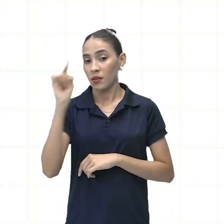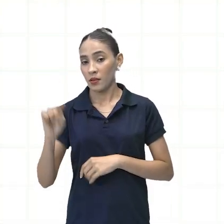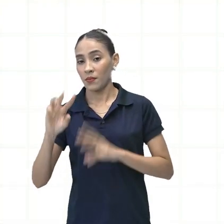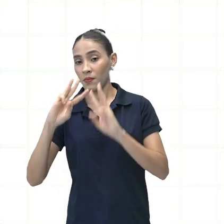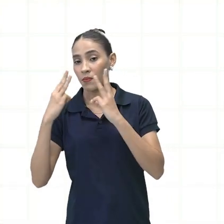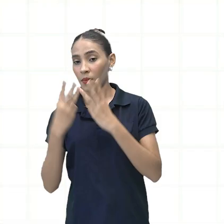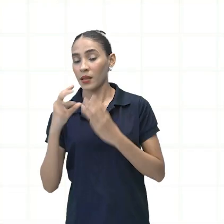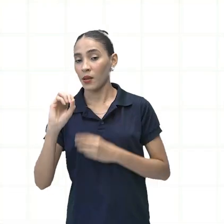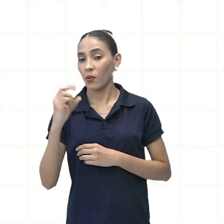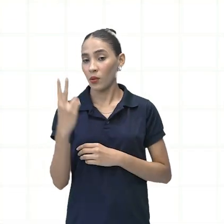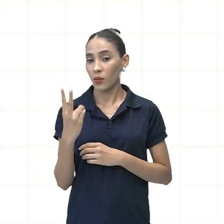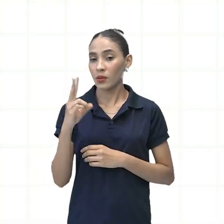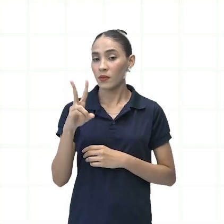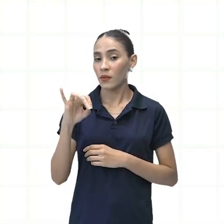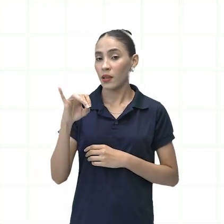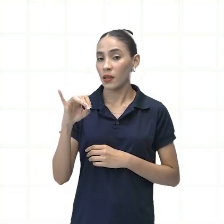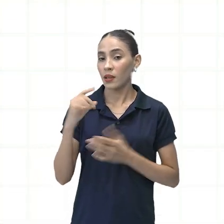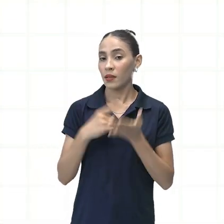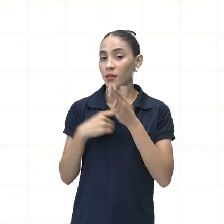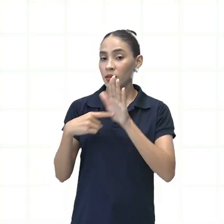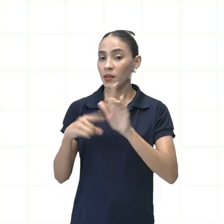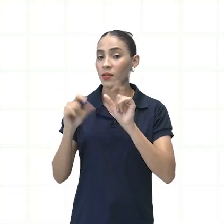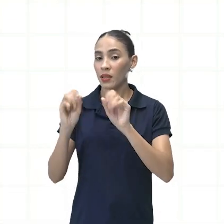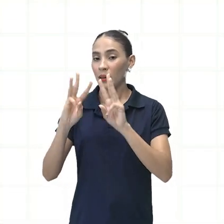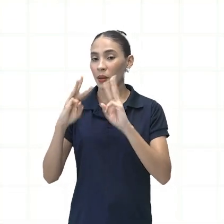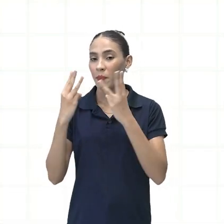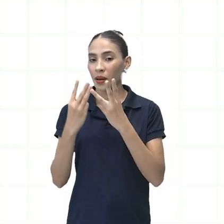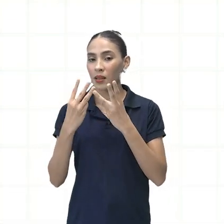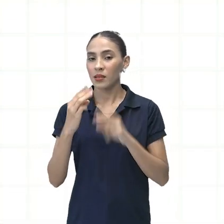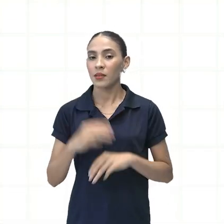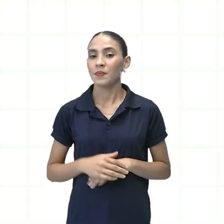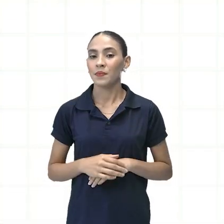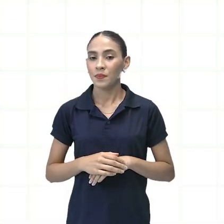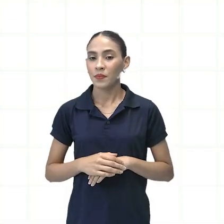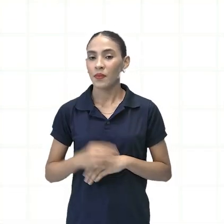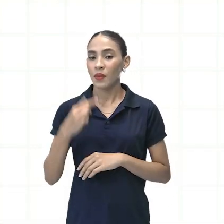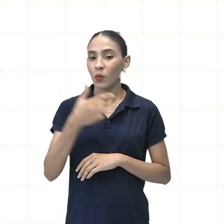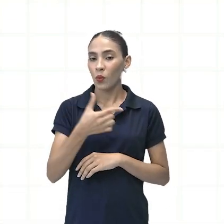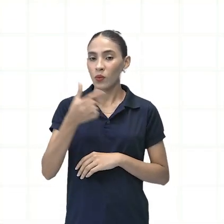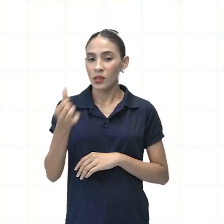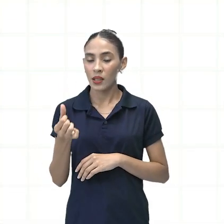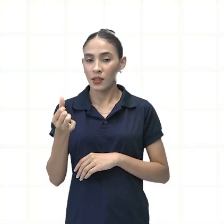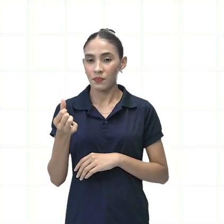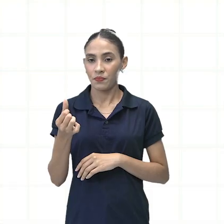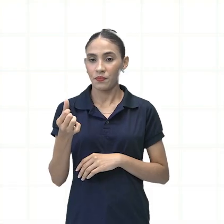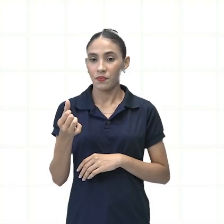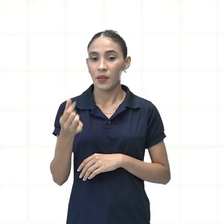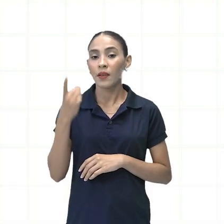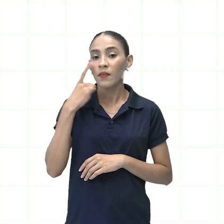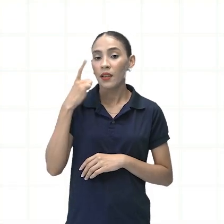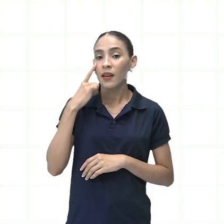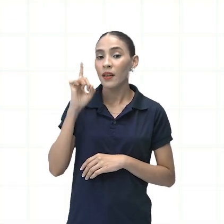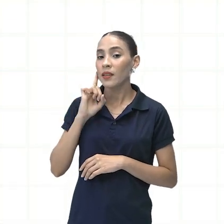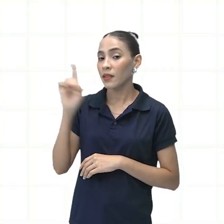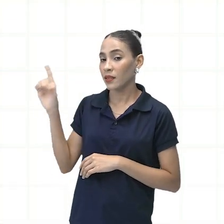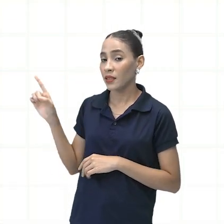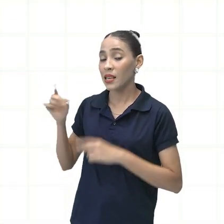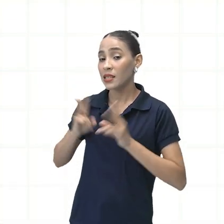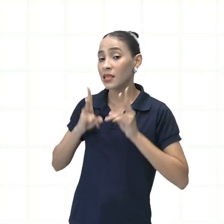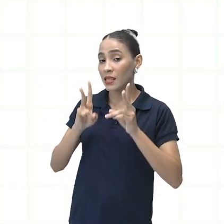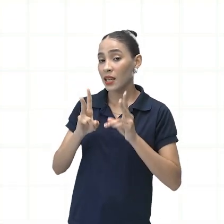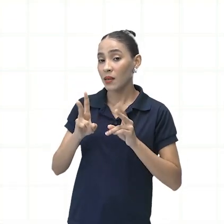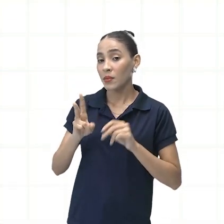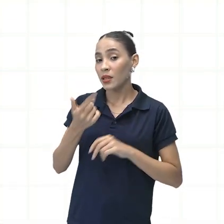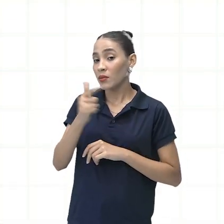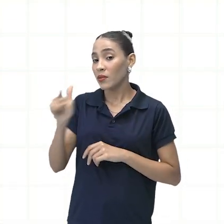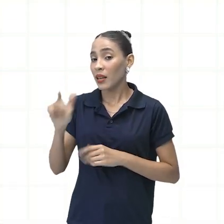do oxigênio apresenta uma massa atômica de 16, que nós acabamos de observar. Sempre que não